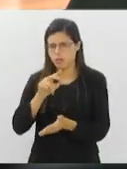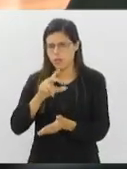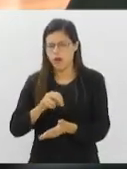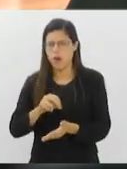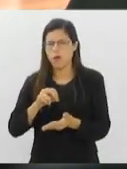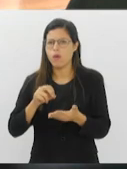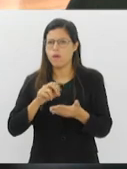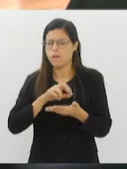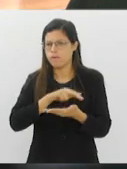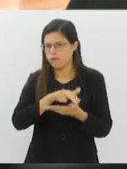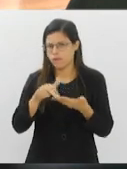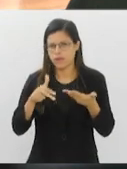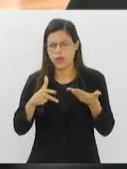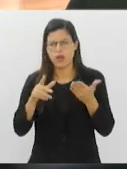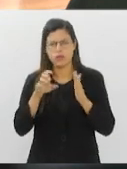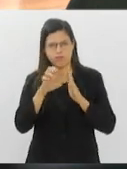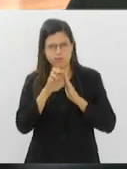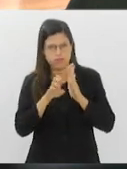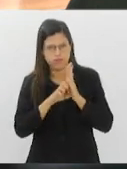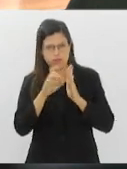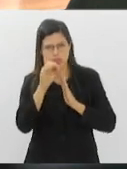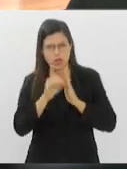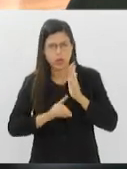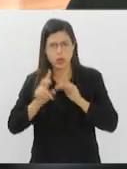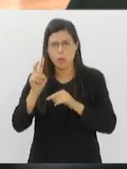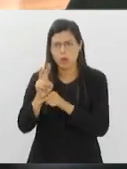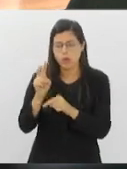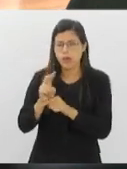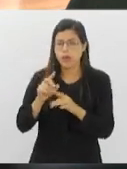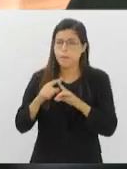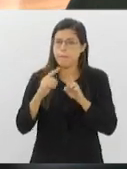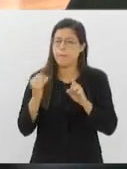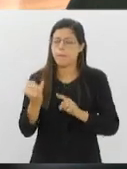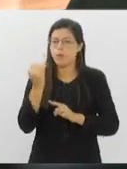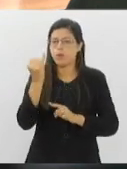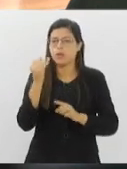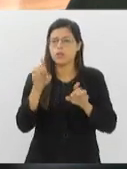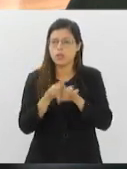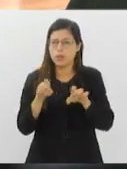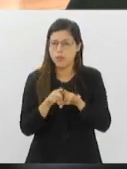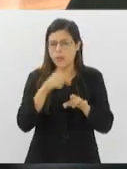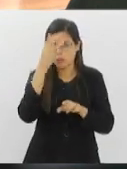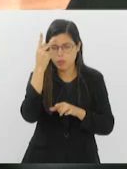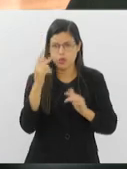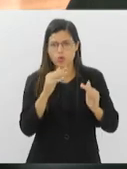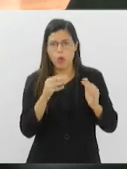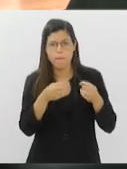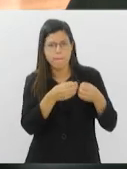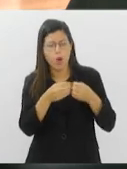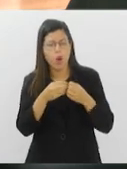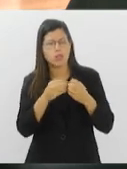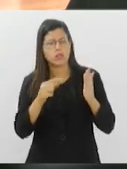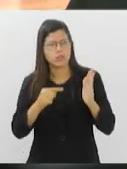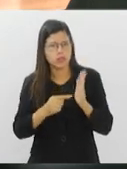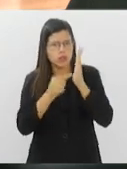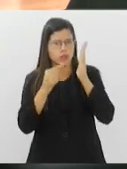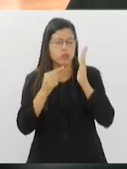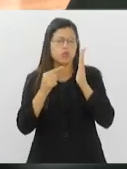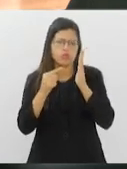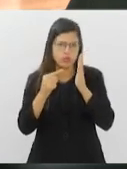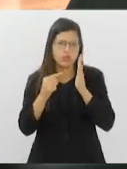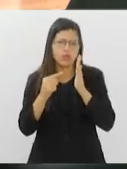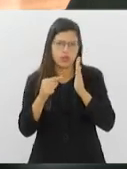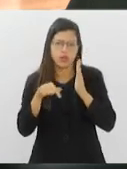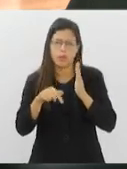protegem os idosos, mas é importante que vizinhos, amigos e parentes, no menor sinal de violência, denunciem os agressores para que